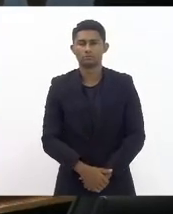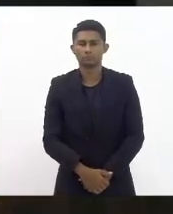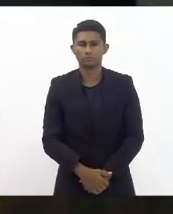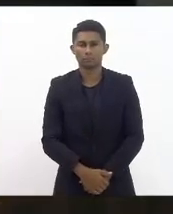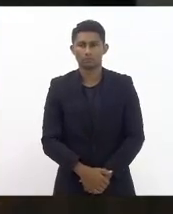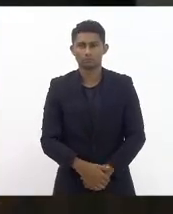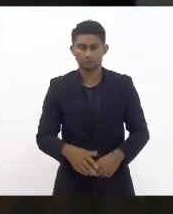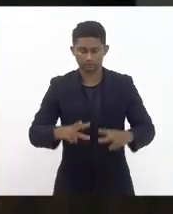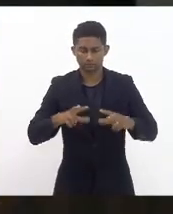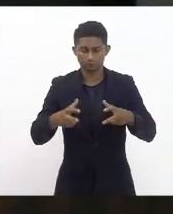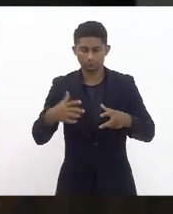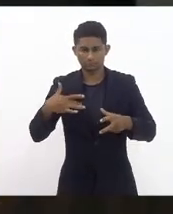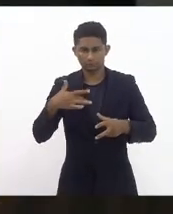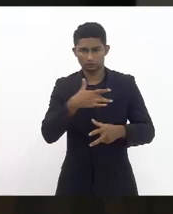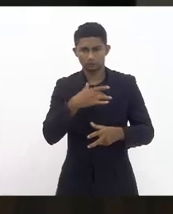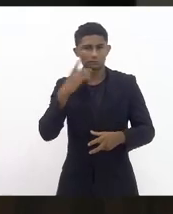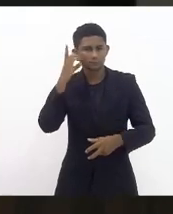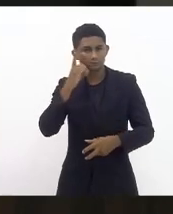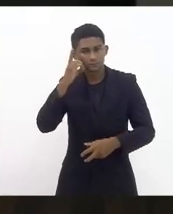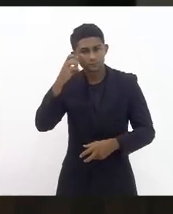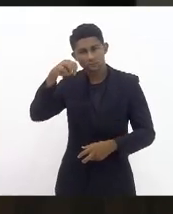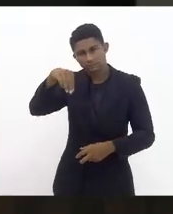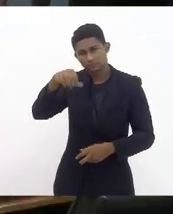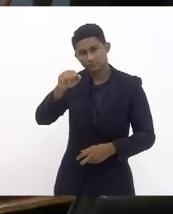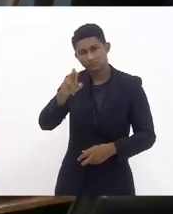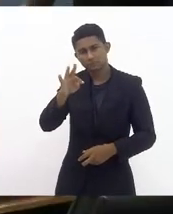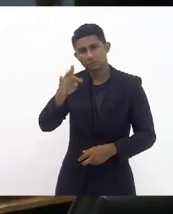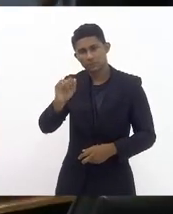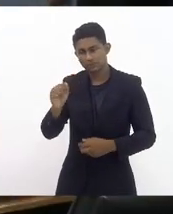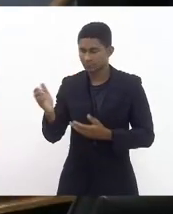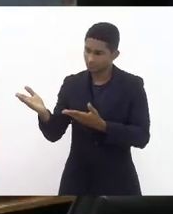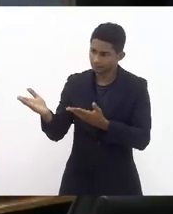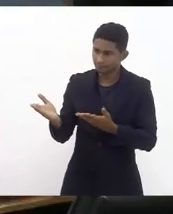Pela Comissão de Saúde, deputada Marta Rocha.